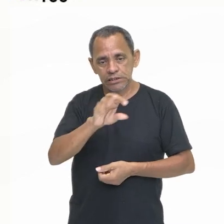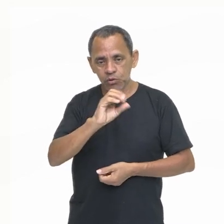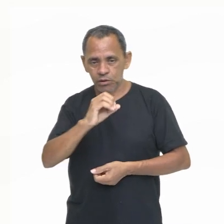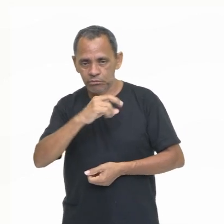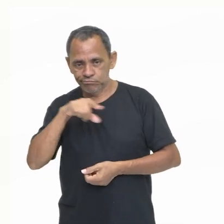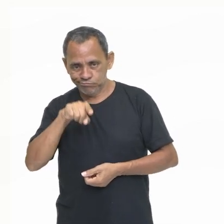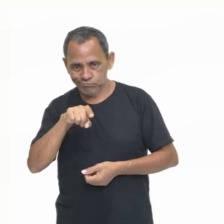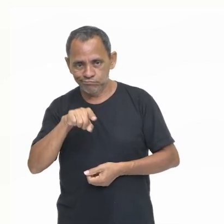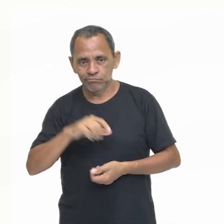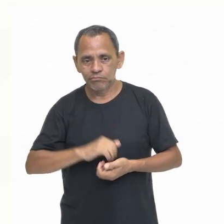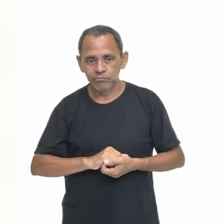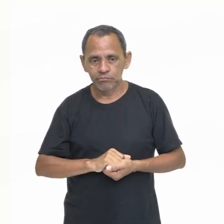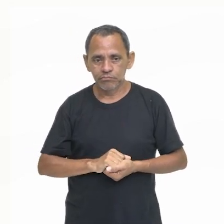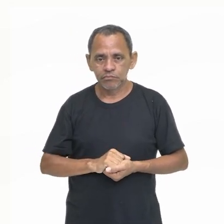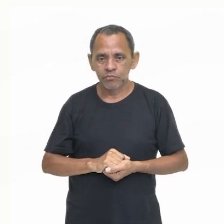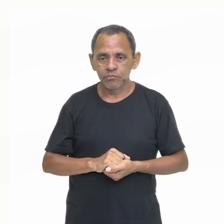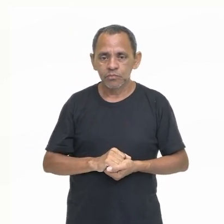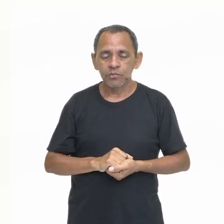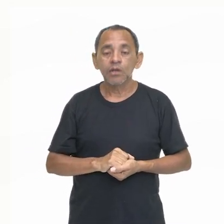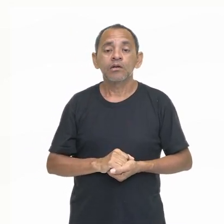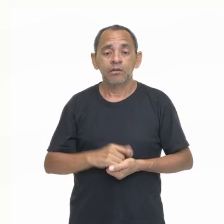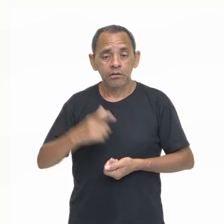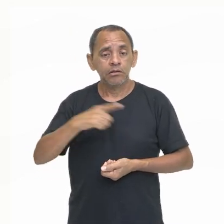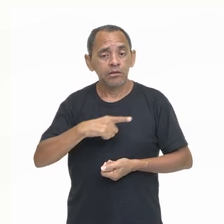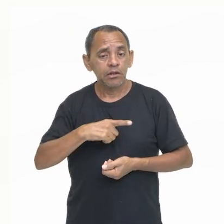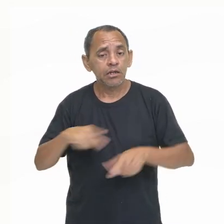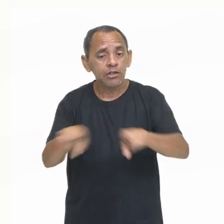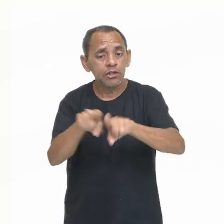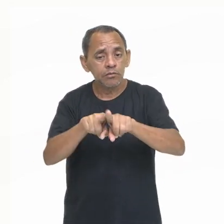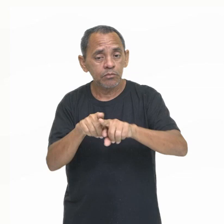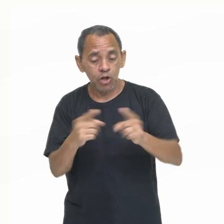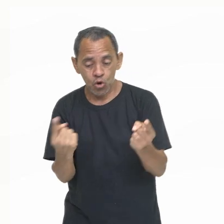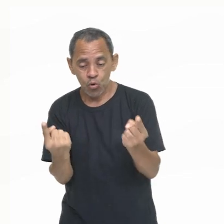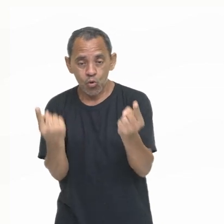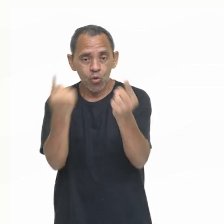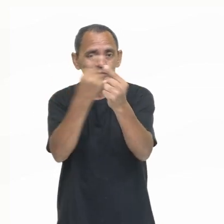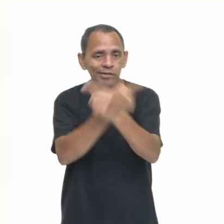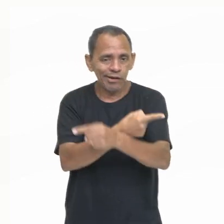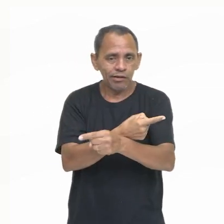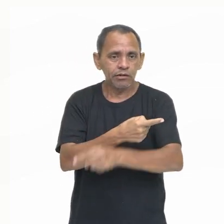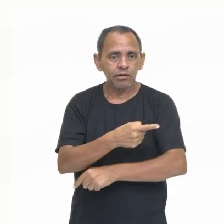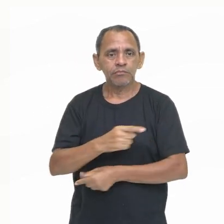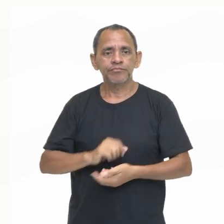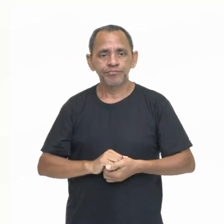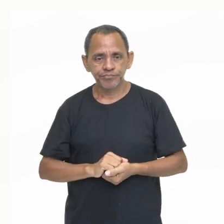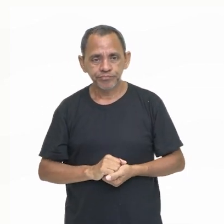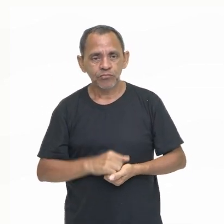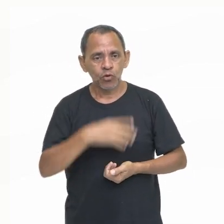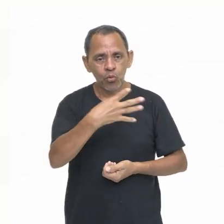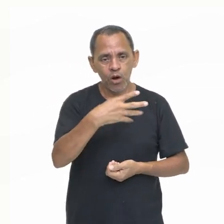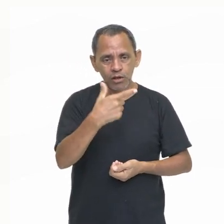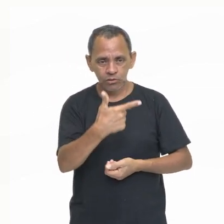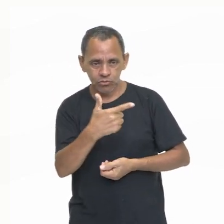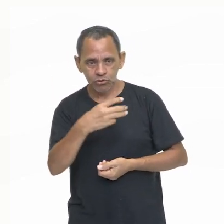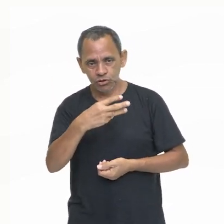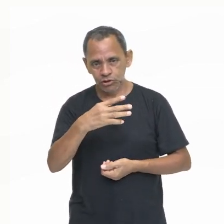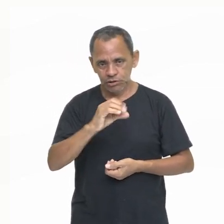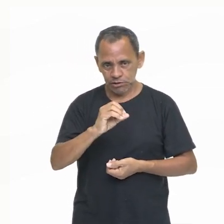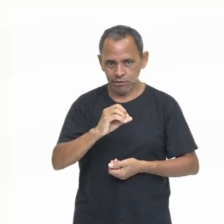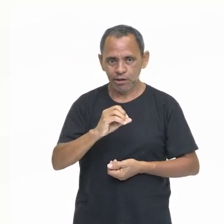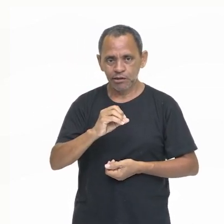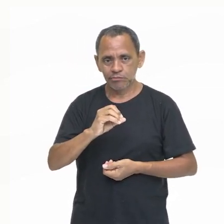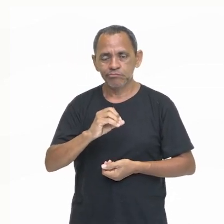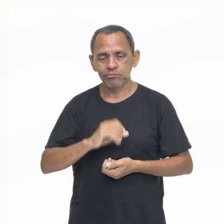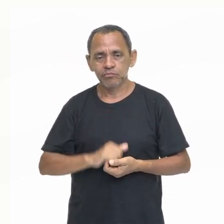100. E nós temos o sentido inverso, né? Que é o caso aqui do 4.230 centímetros quadrados, que nós